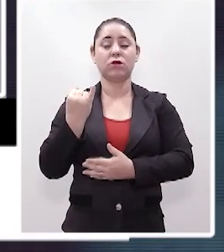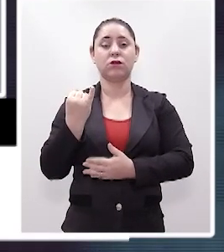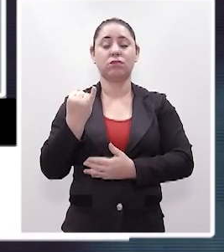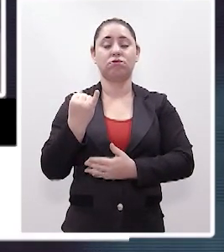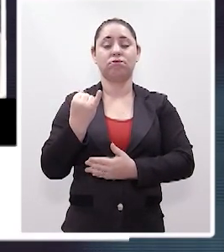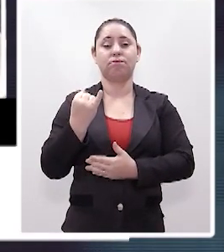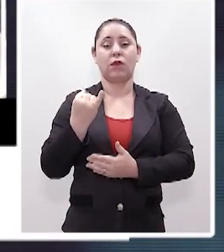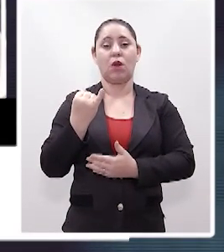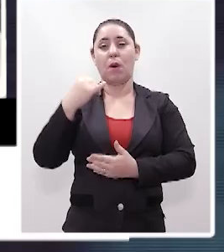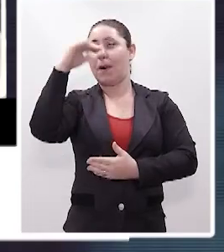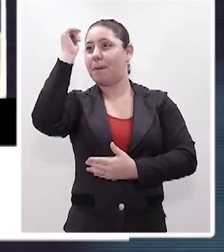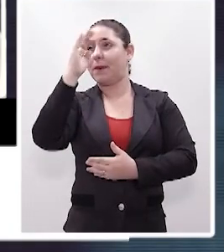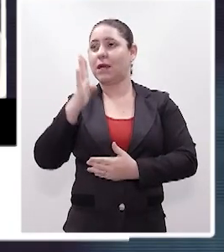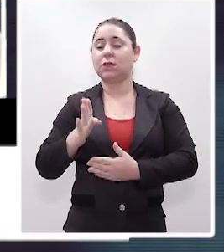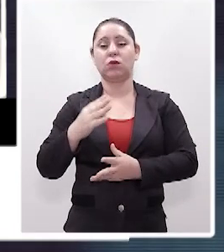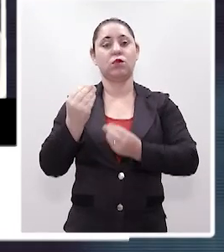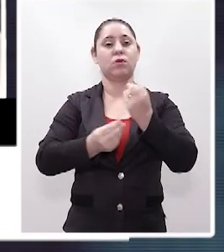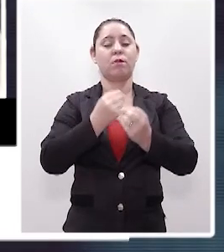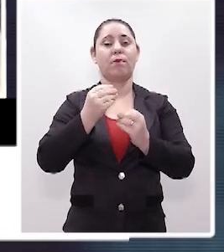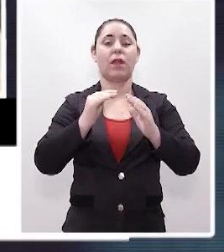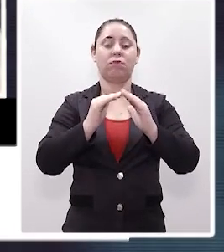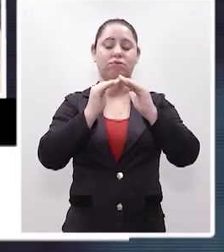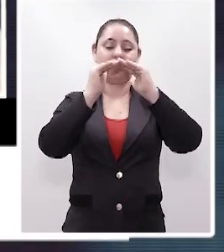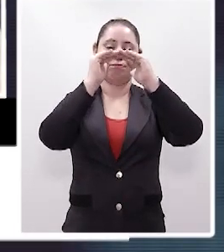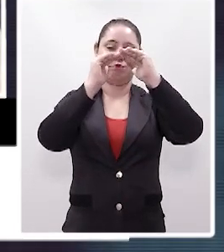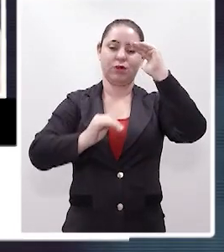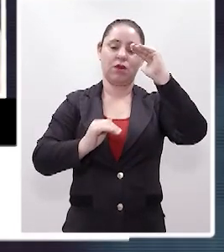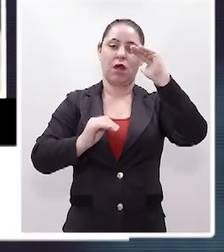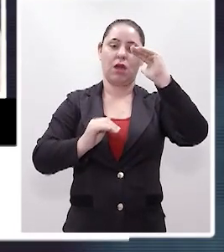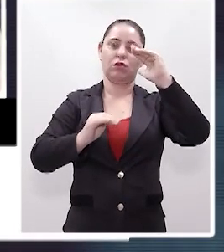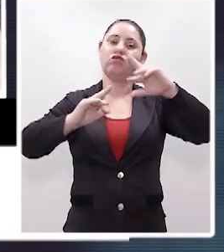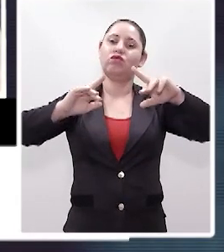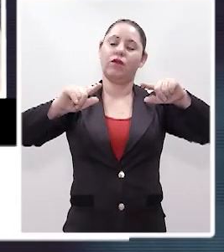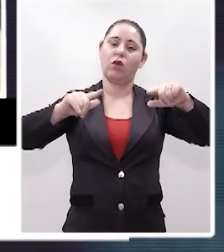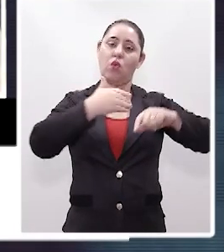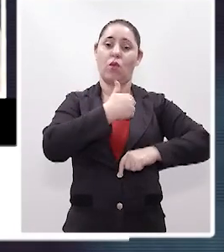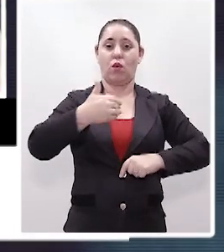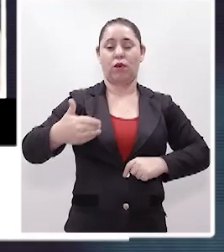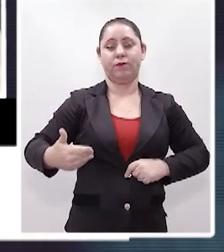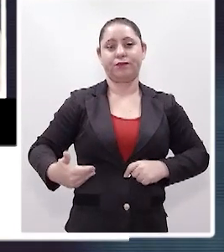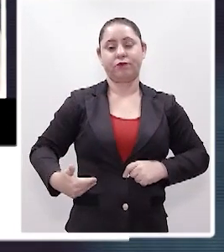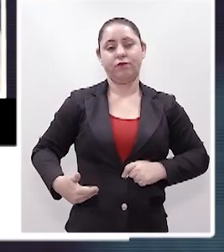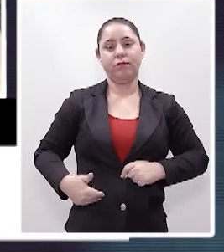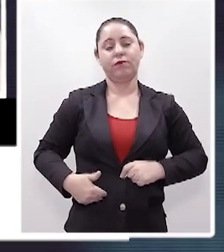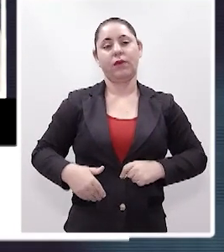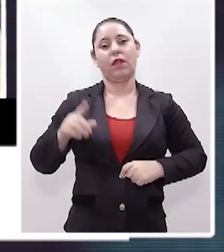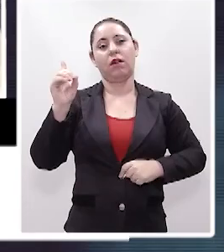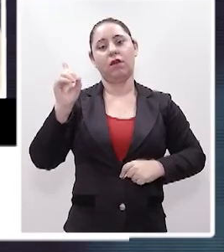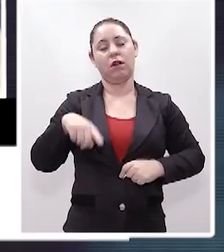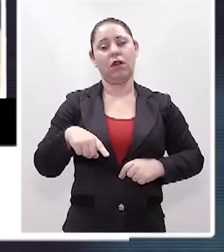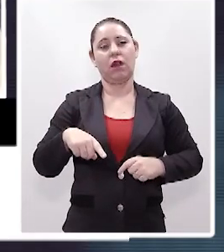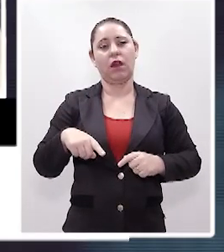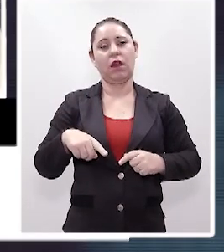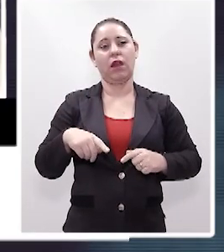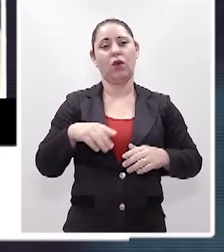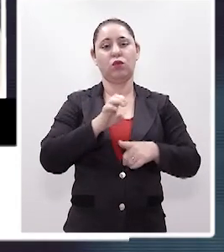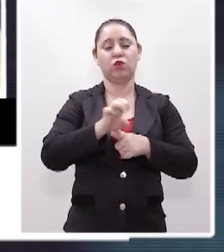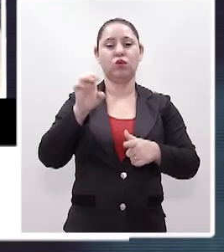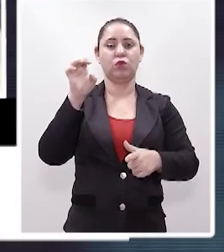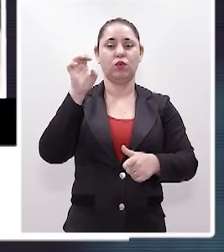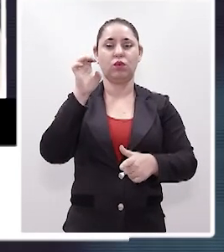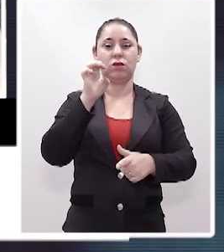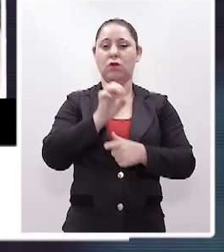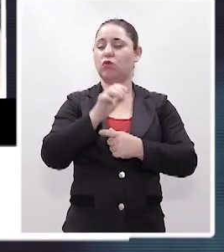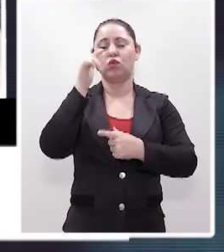Né? Infelizmente, o Brasil, como você disse, ainda é muito carente. O governo, o Estado